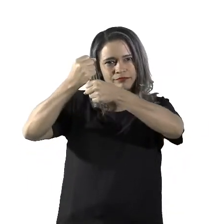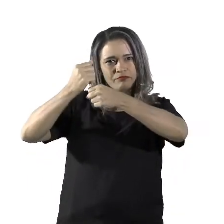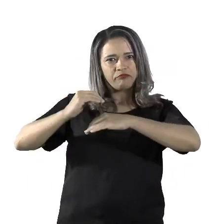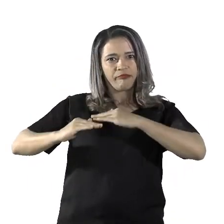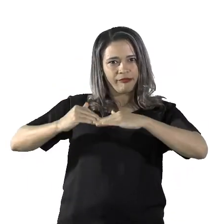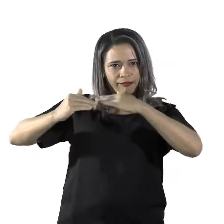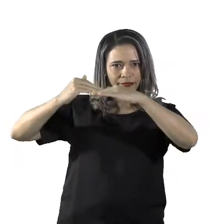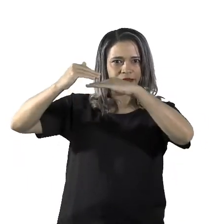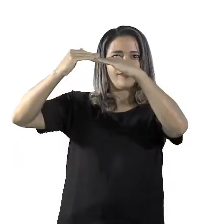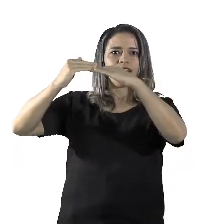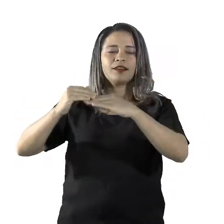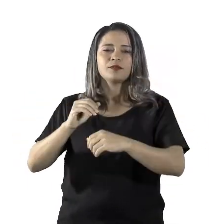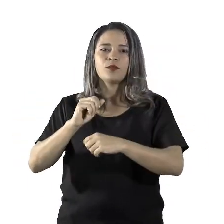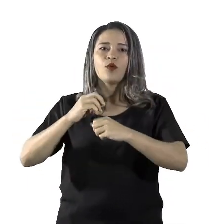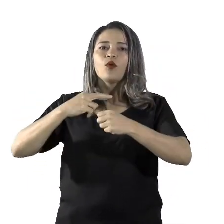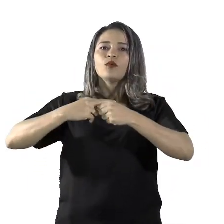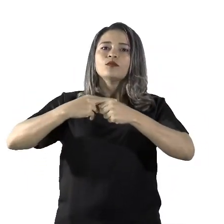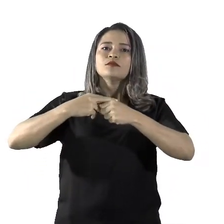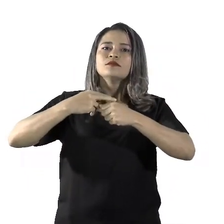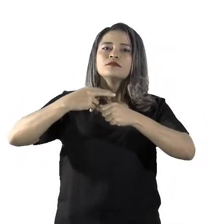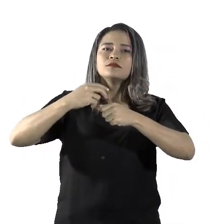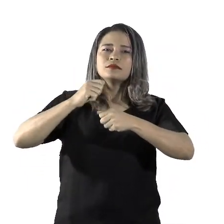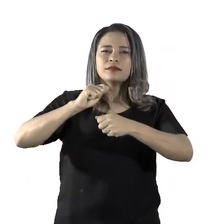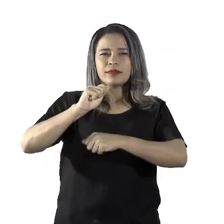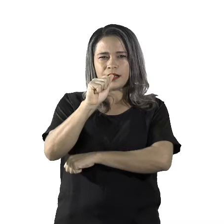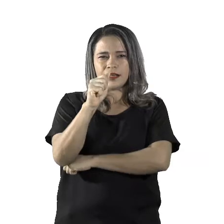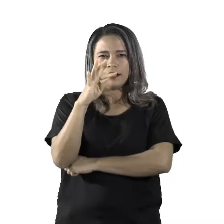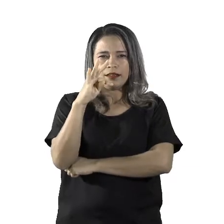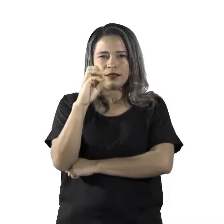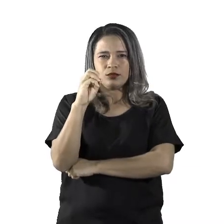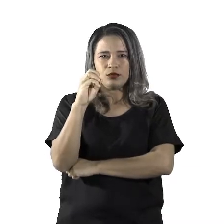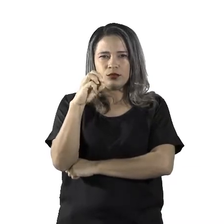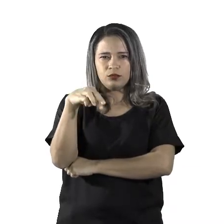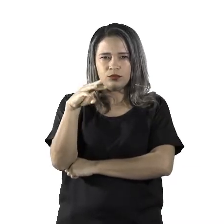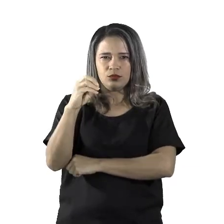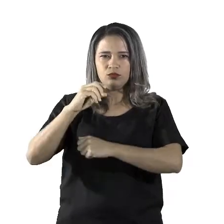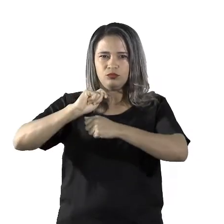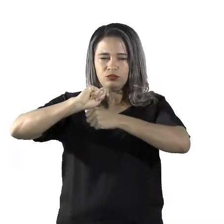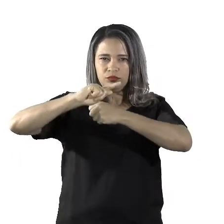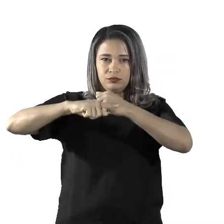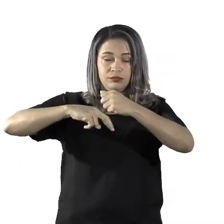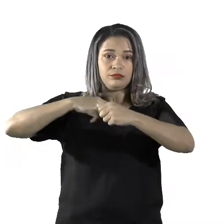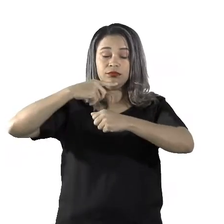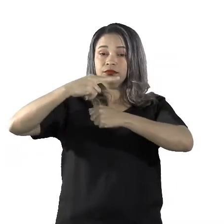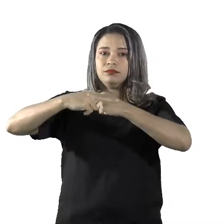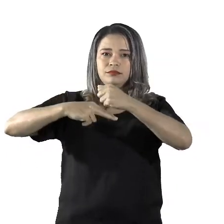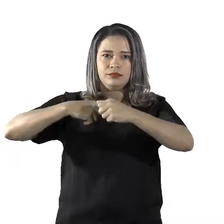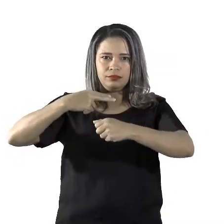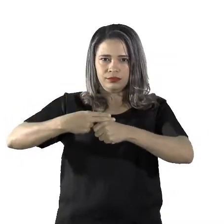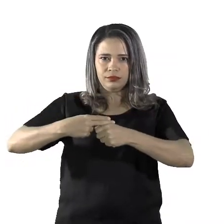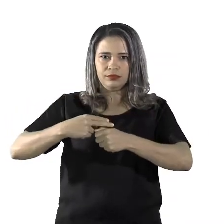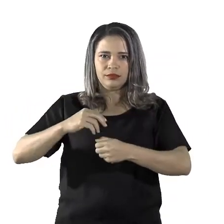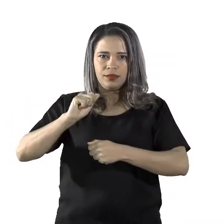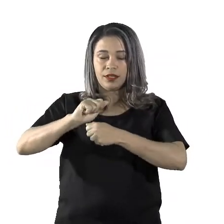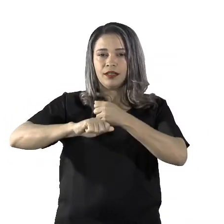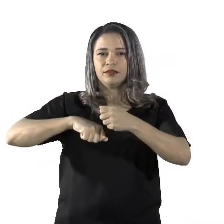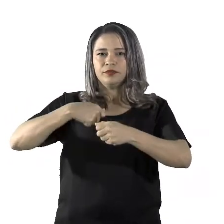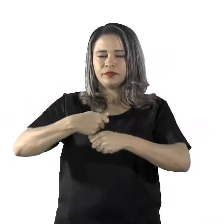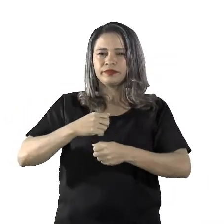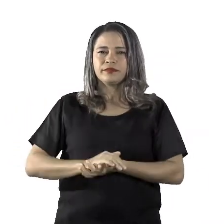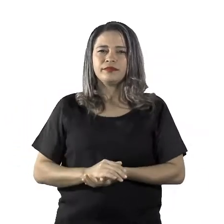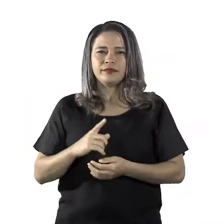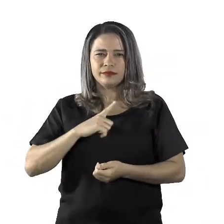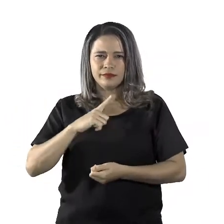átomos vão ser diferenciados se ela é composta ou se ela é simples. Se nós temos a